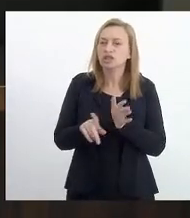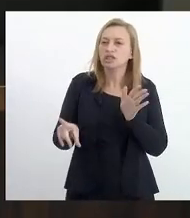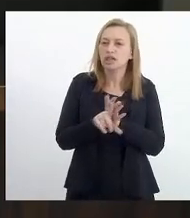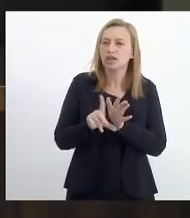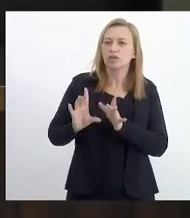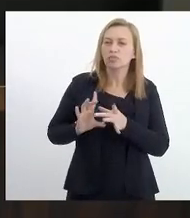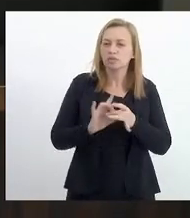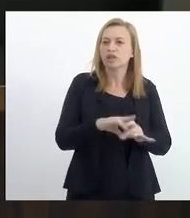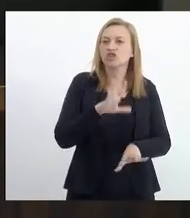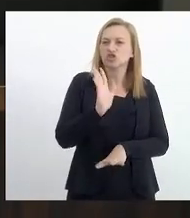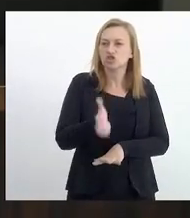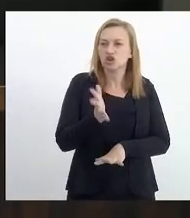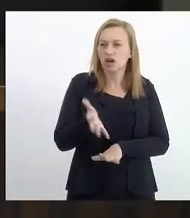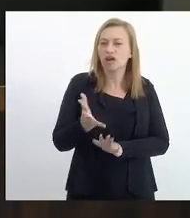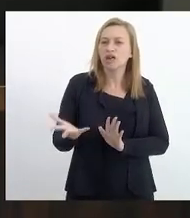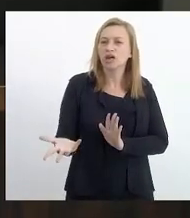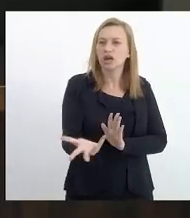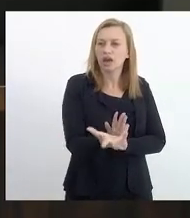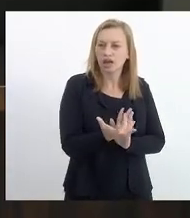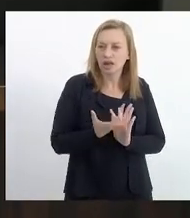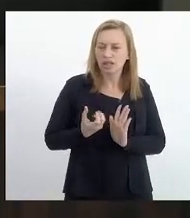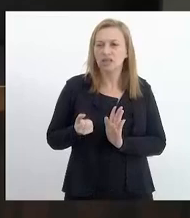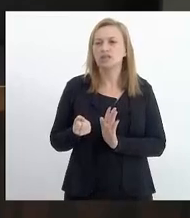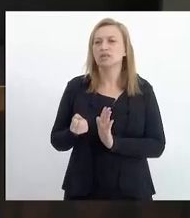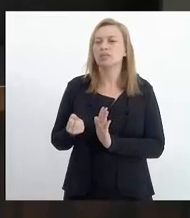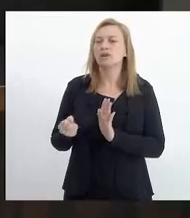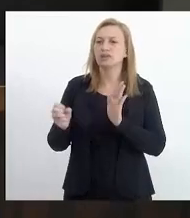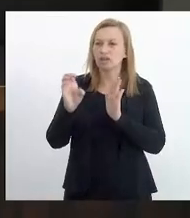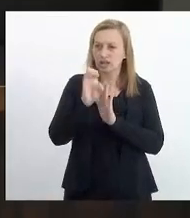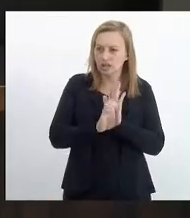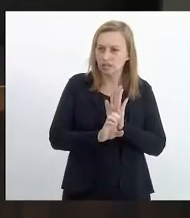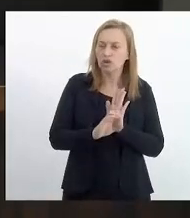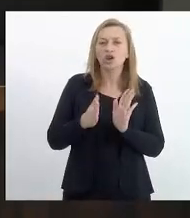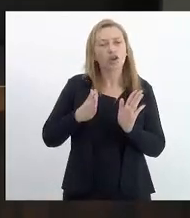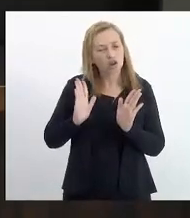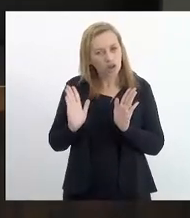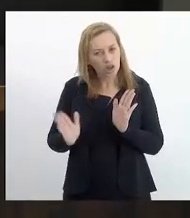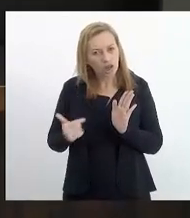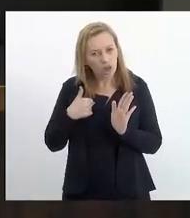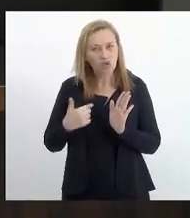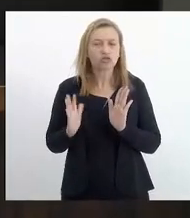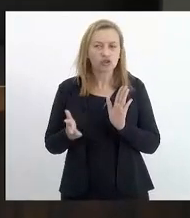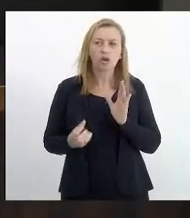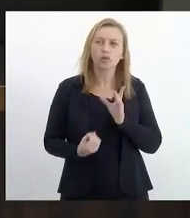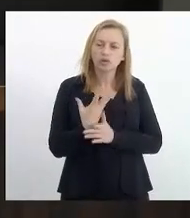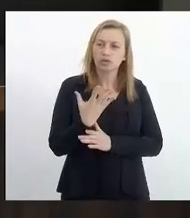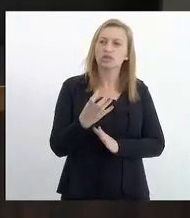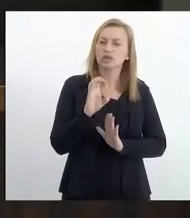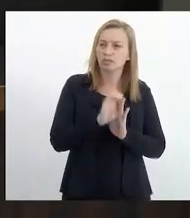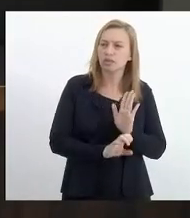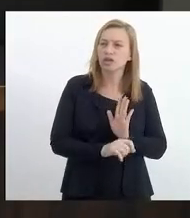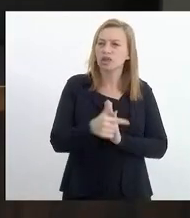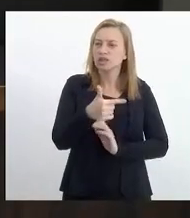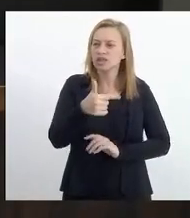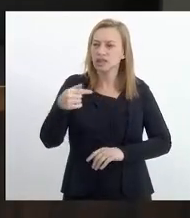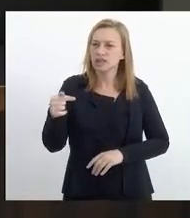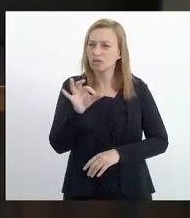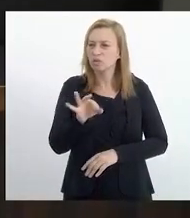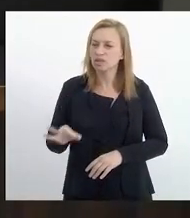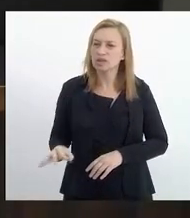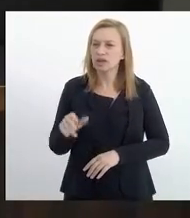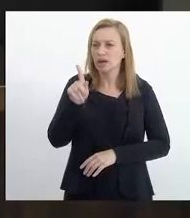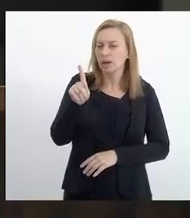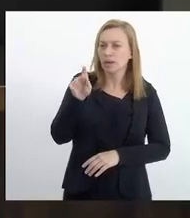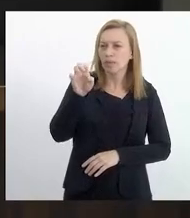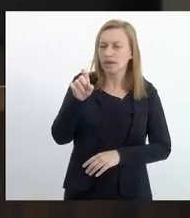complementares já estarão recebendo as emendas. Eu mesmo produzi emendas. 17% para o pedágio para a